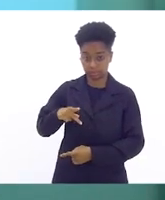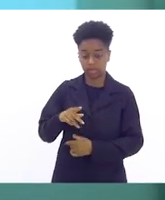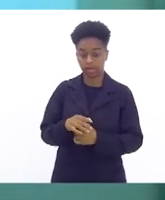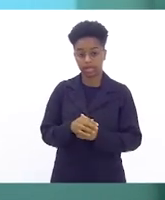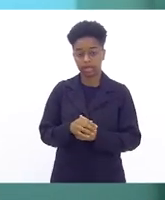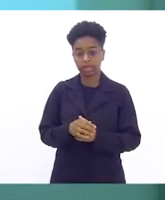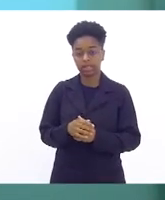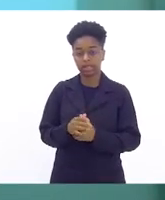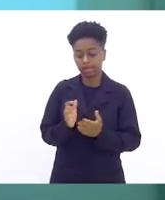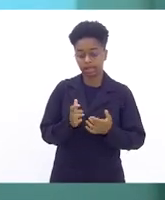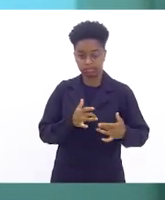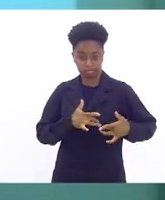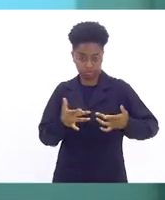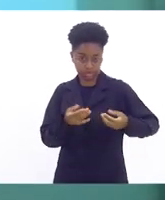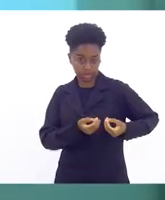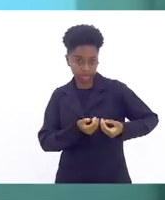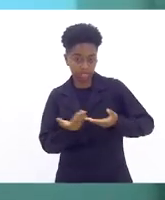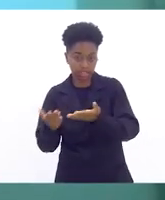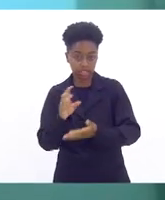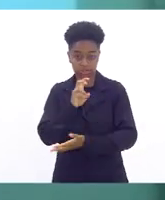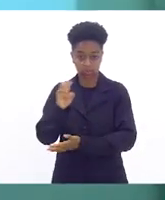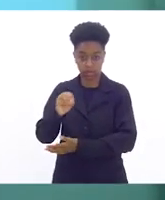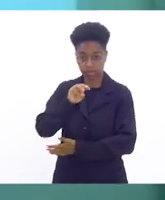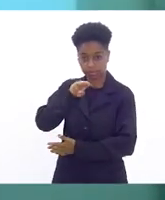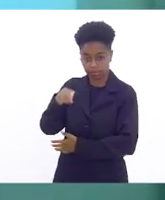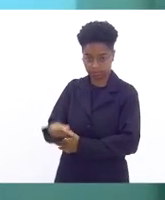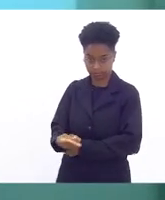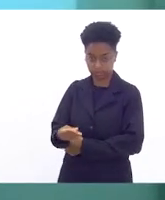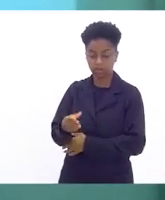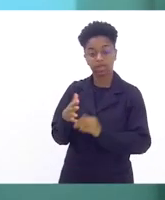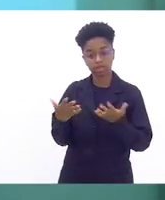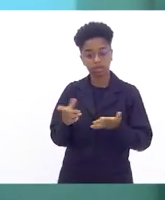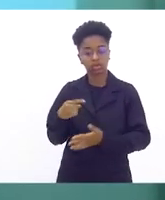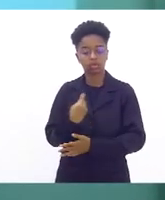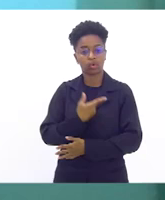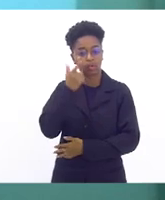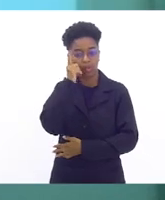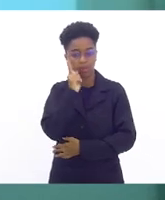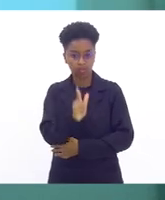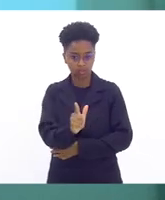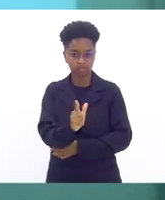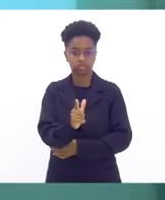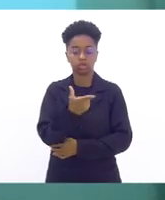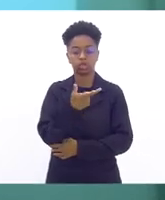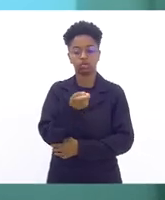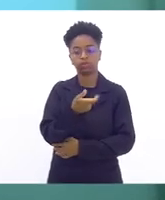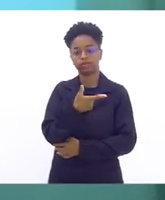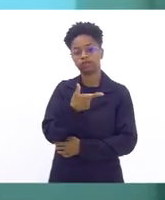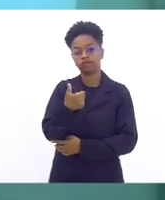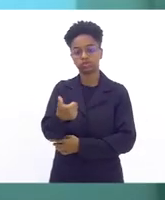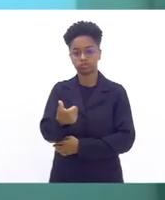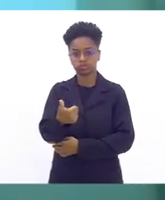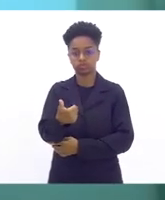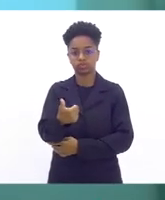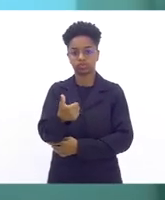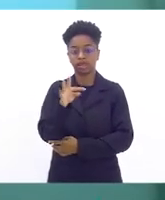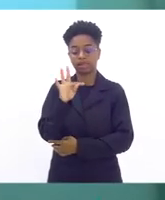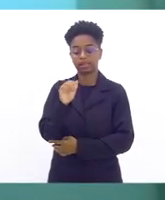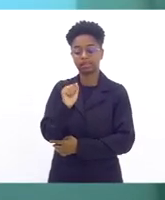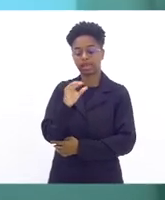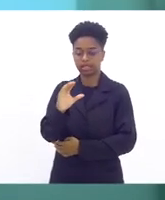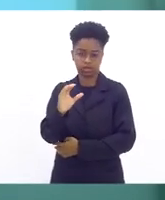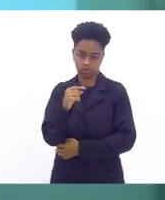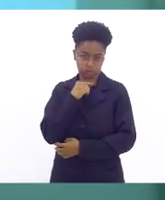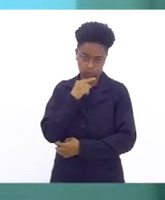do ano do seu fundo 50 milhões e conseguimos chegar aí em 2021 ou tá que não saiu